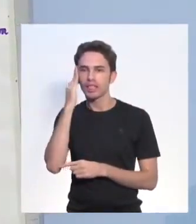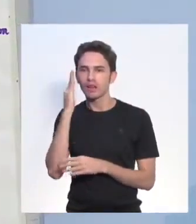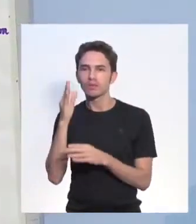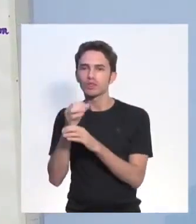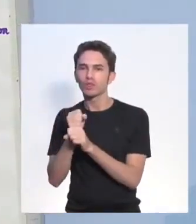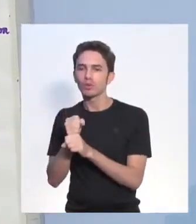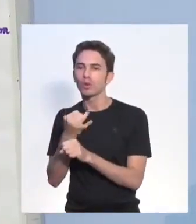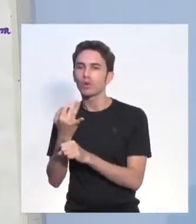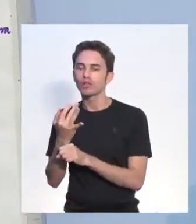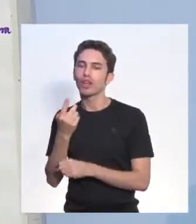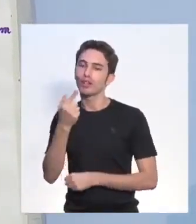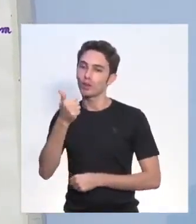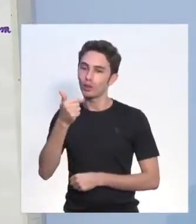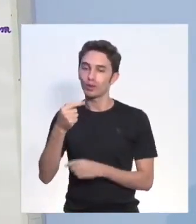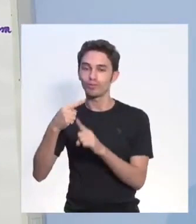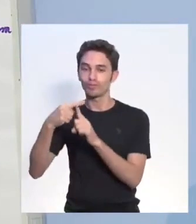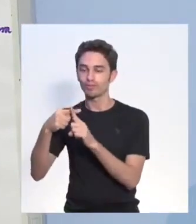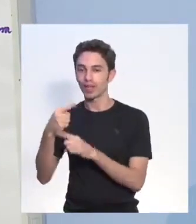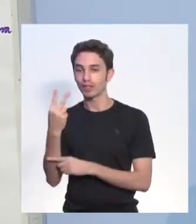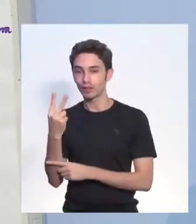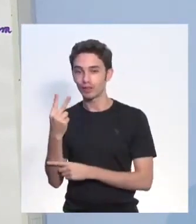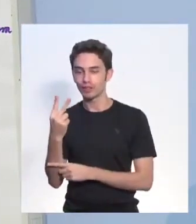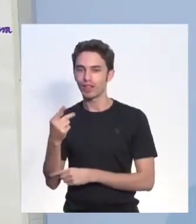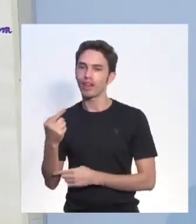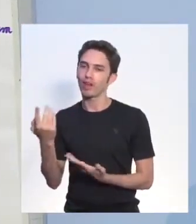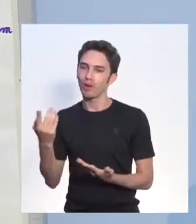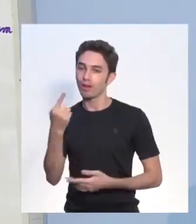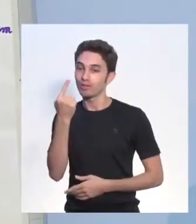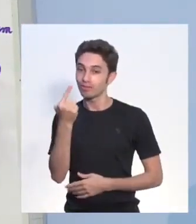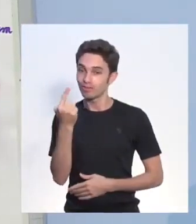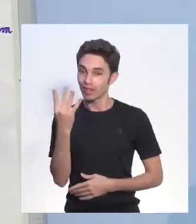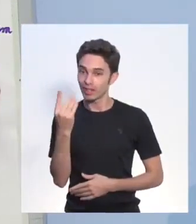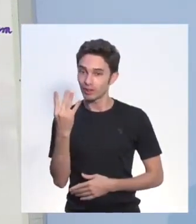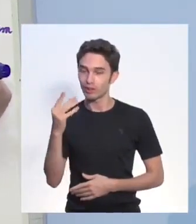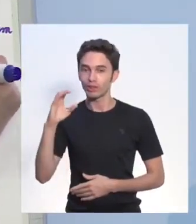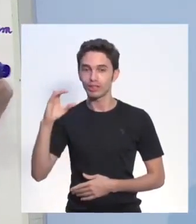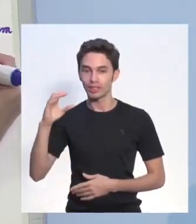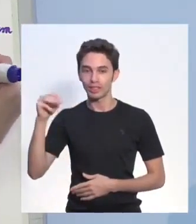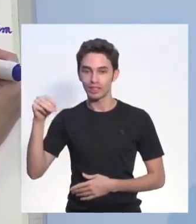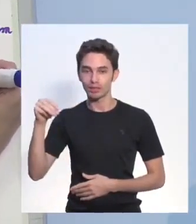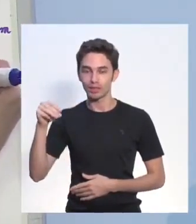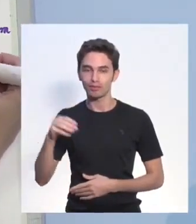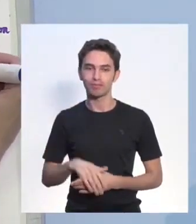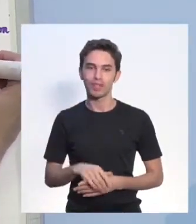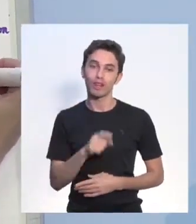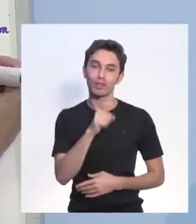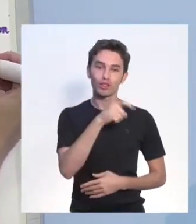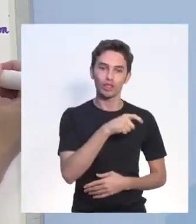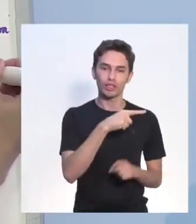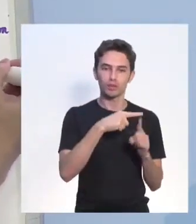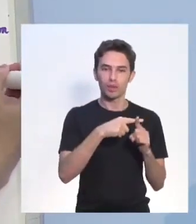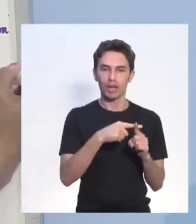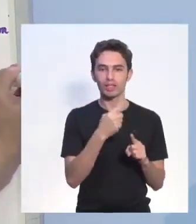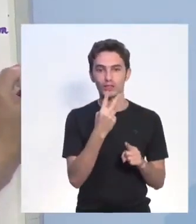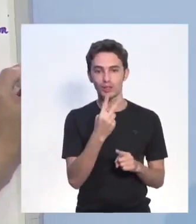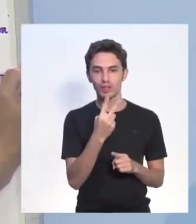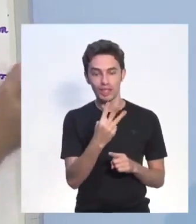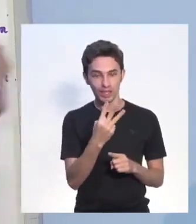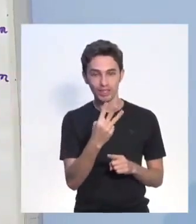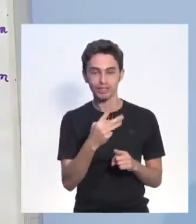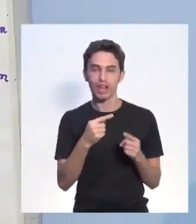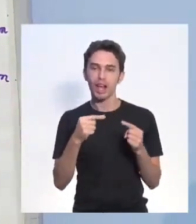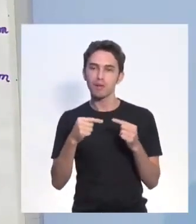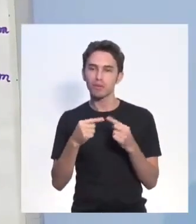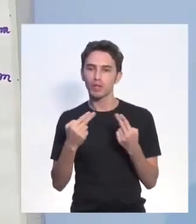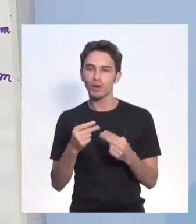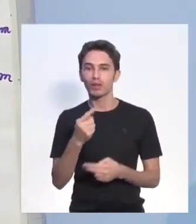bom. E o último, que é x mais 3? X vale 12, mais 3 vai dar 15. Então,